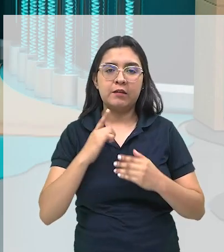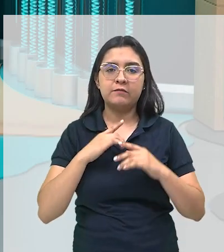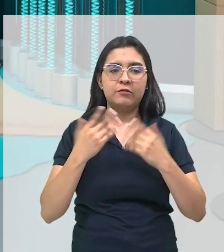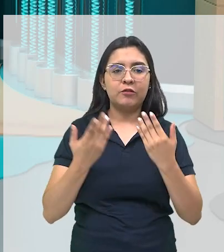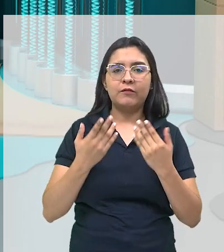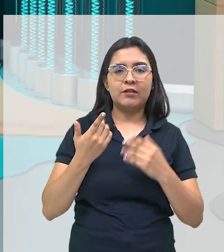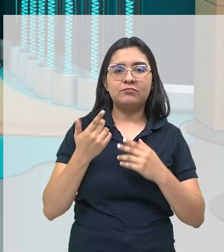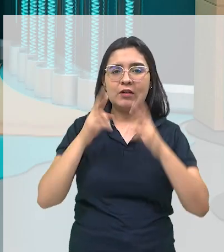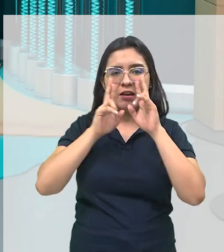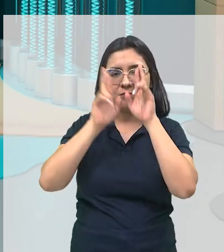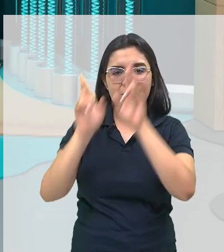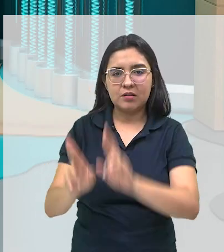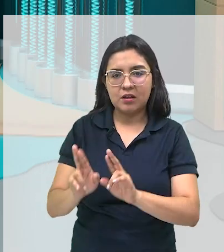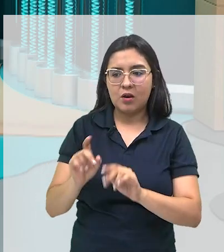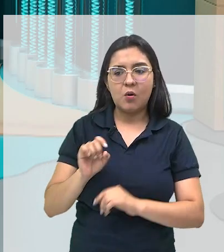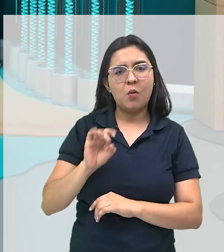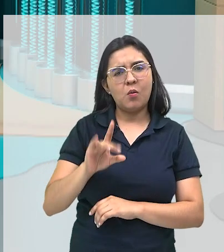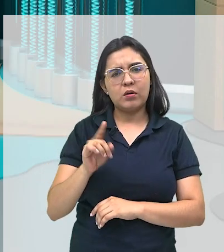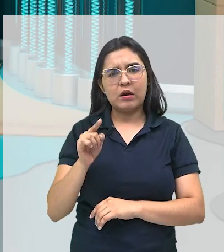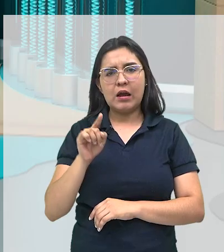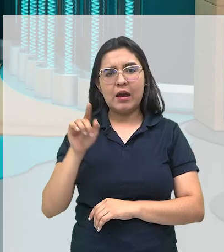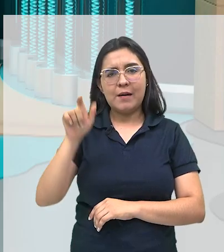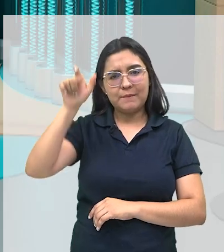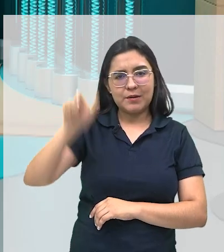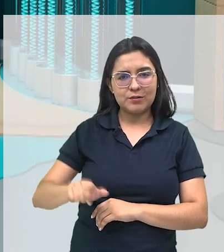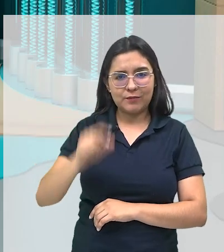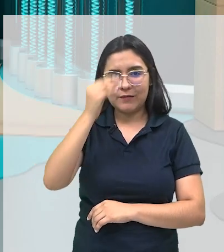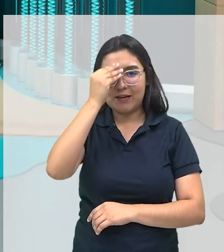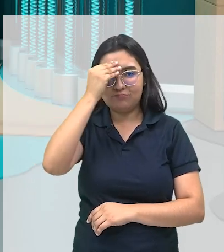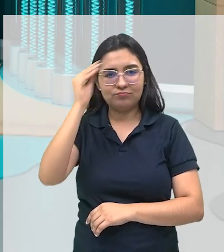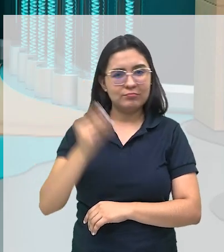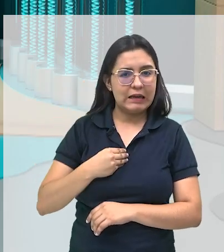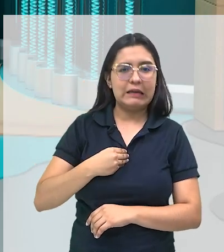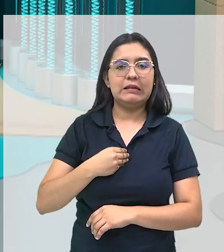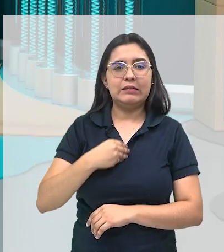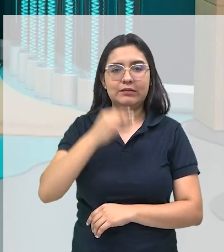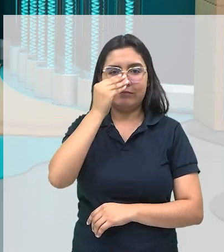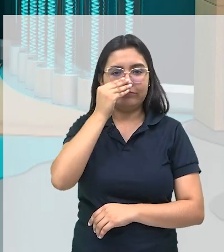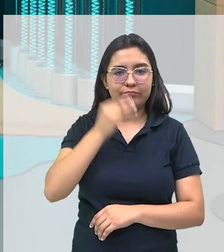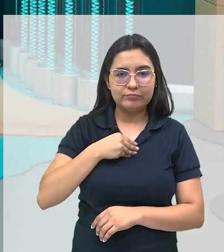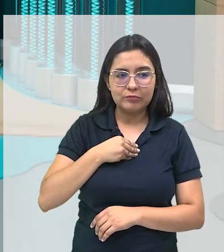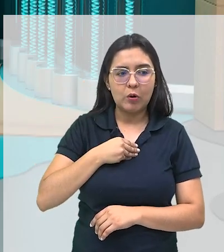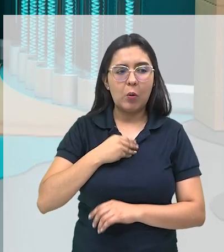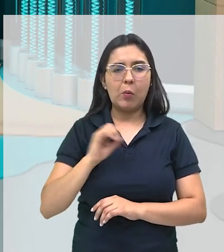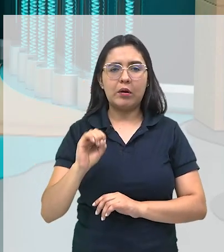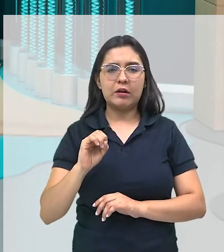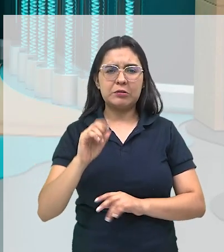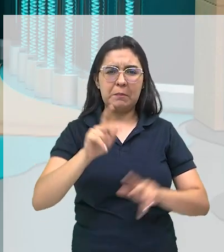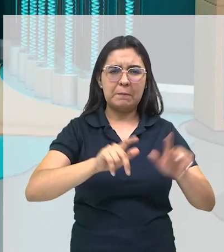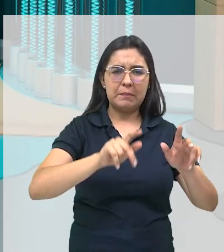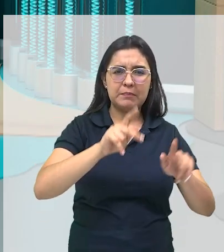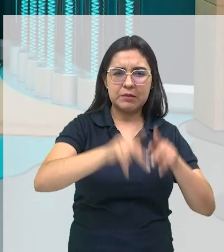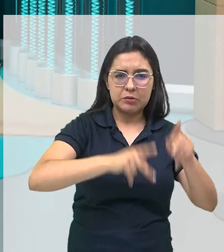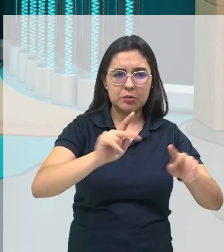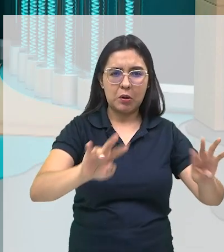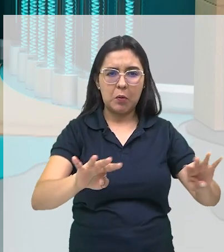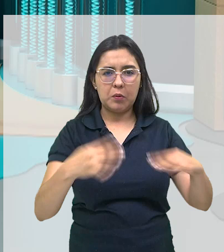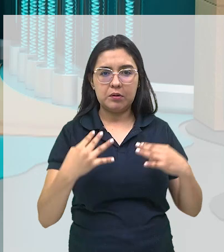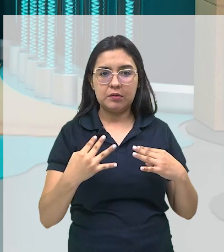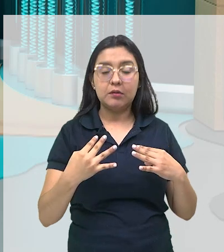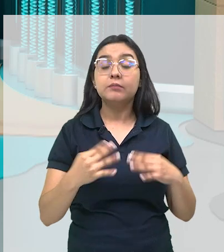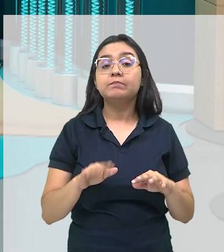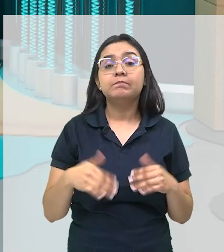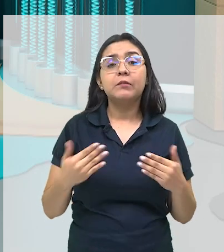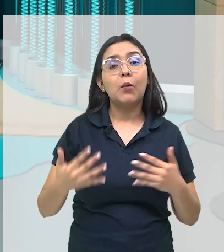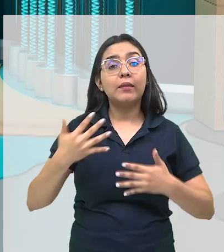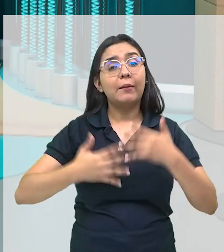desrespeitoso ou que a outra pessoa vai rejeitar você, o que as outras pessoas estão olhando e comentando também. Então, todas essas